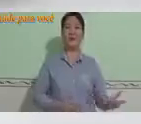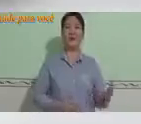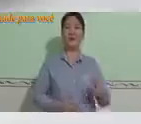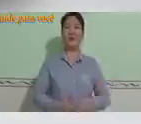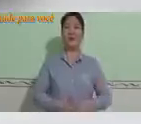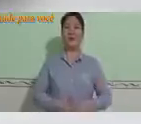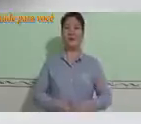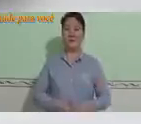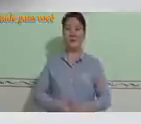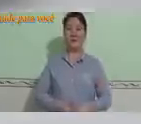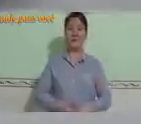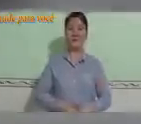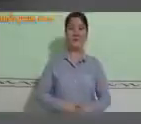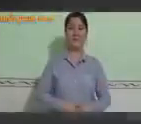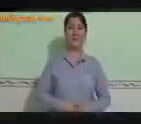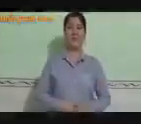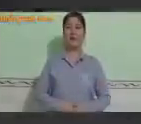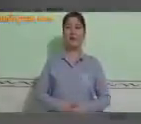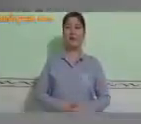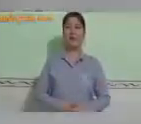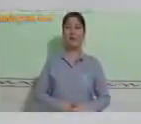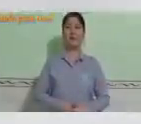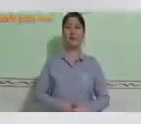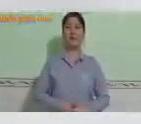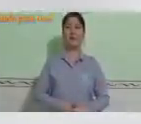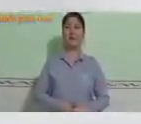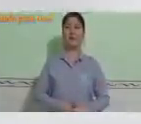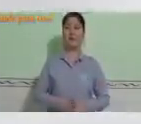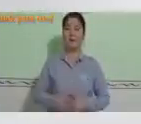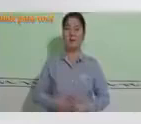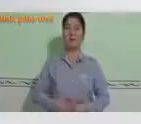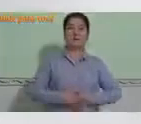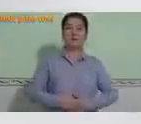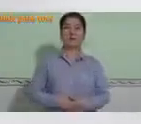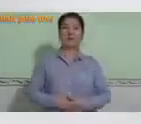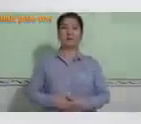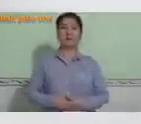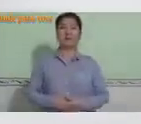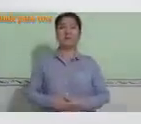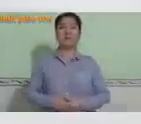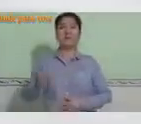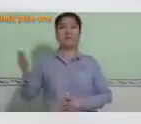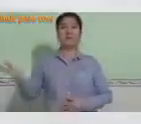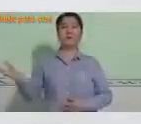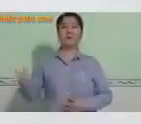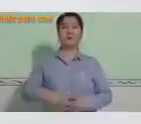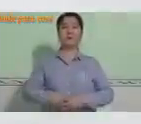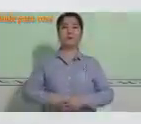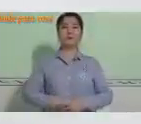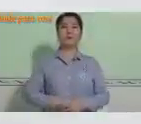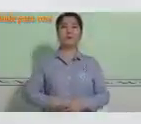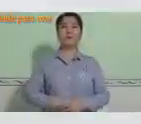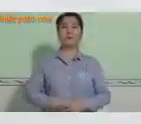SOPERCBERQUETM. Sintomas de olho seco, vírgula, deve consultar um oftalmologista para identificar a causa e iniciar o tratamento